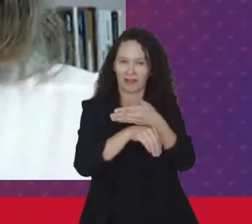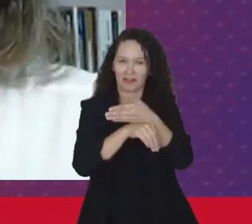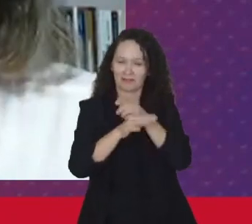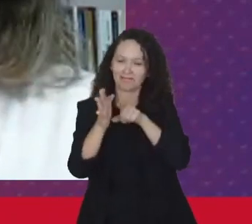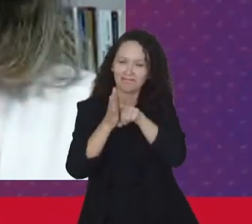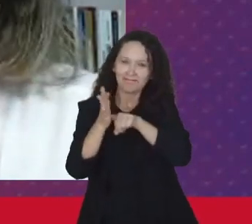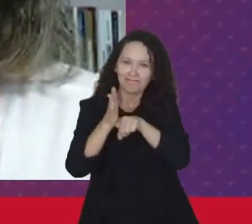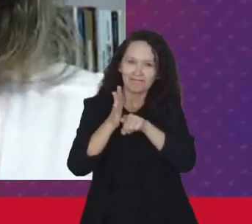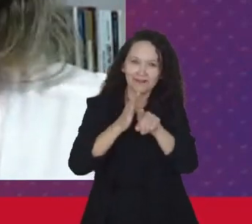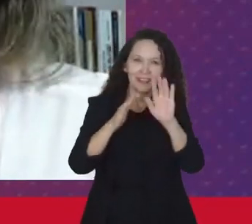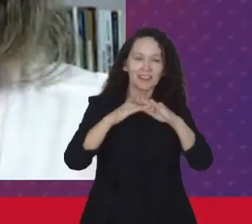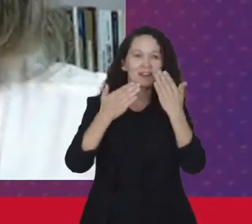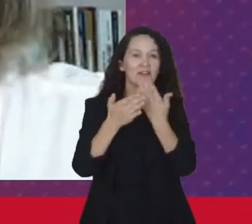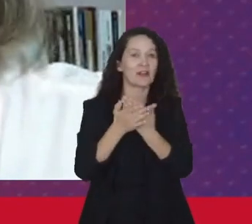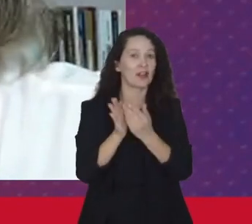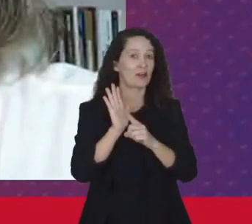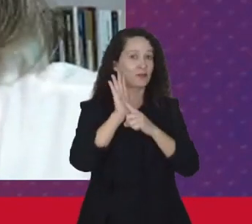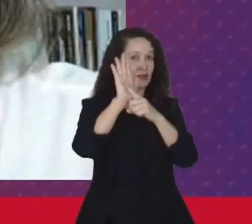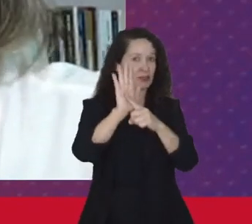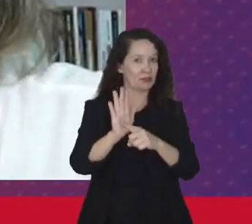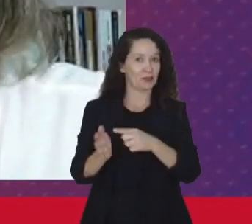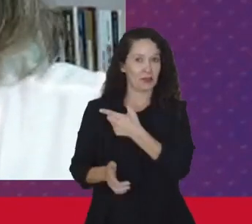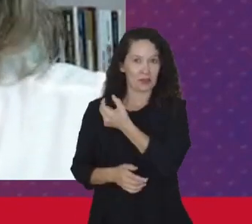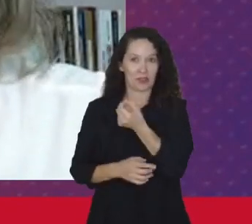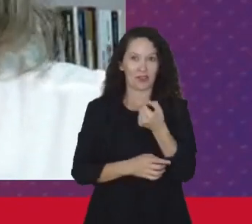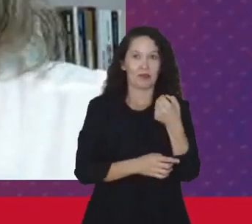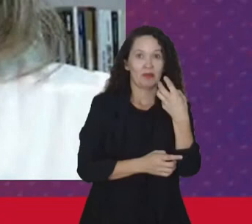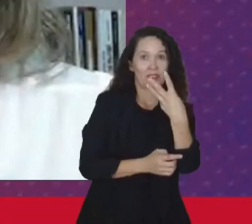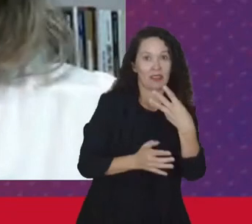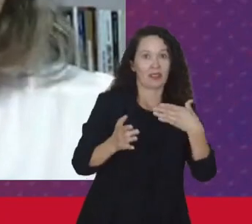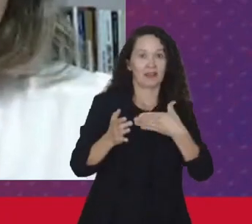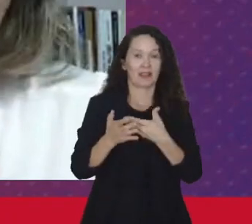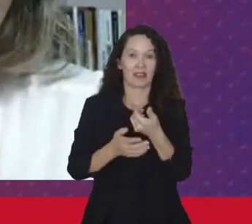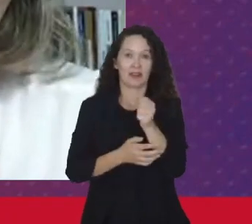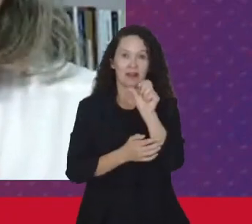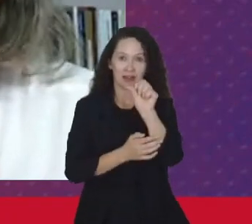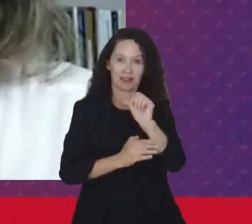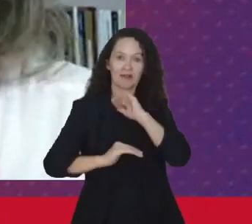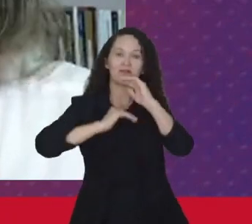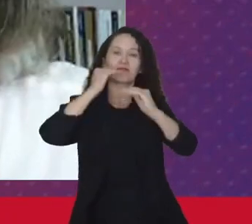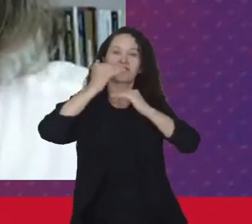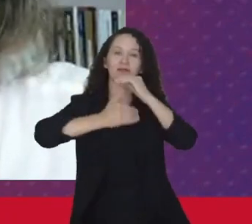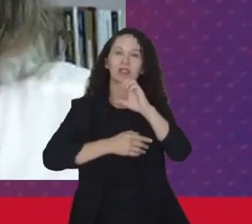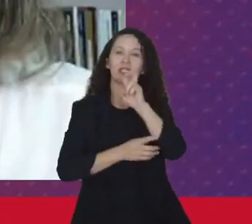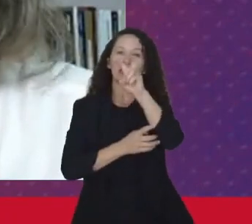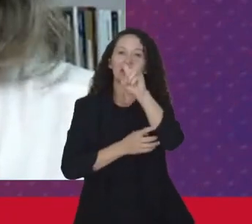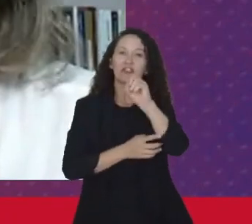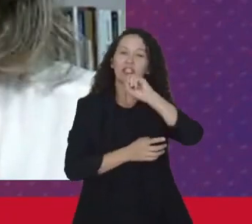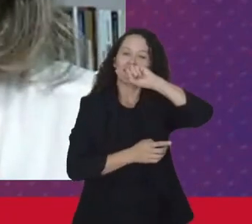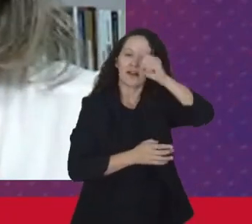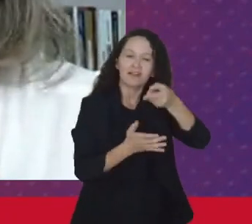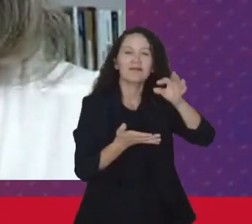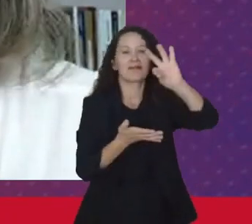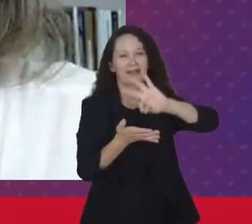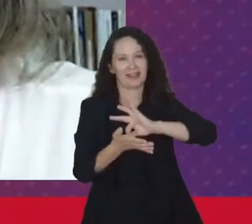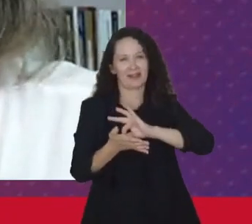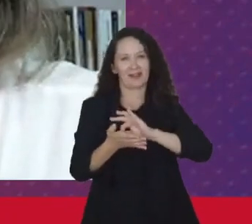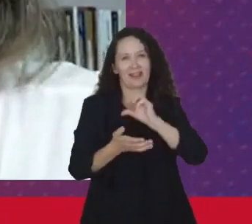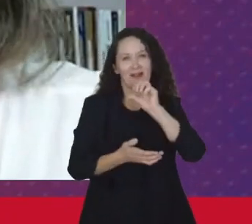escolar registrou que entre 2003 e 2016 houve um avanço de 500 mil matrículas